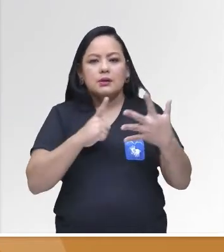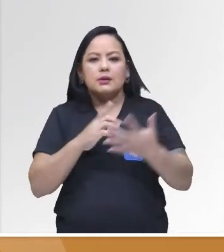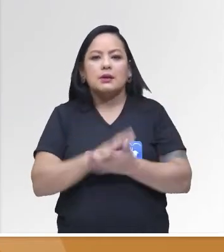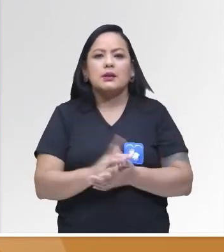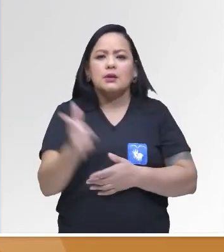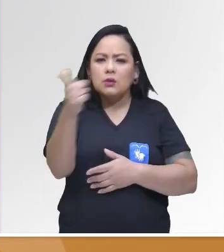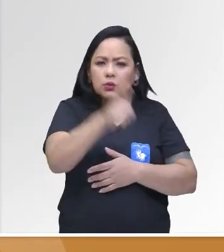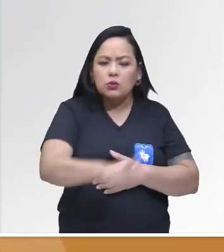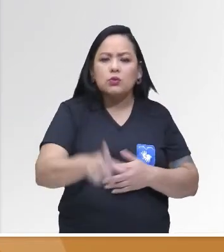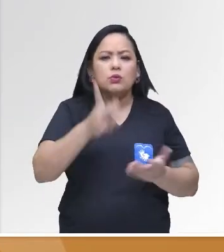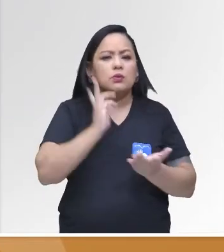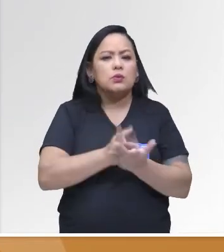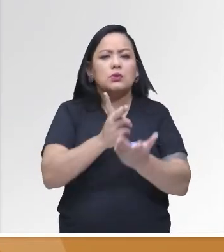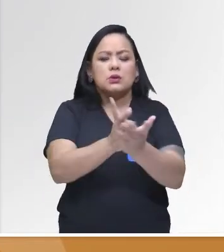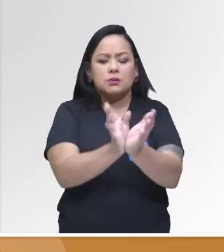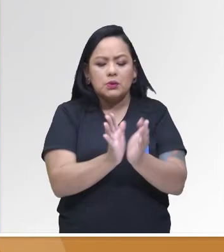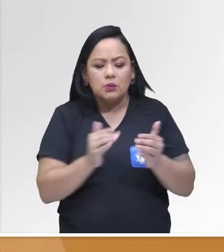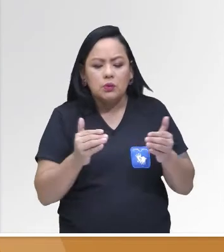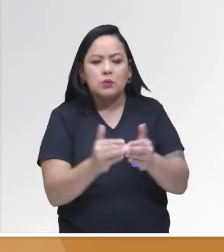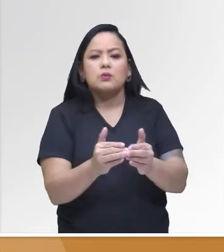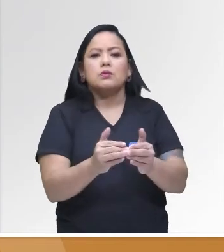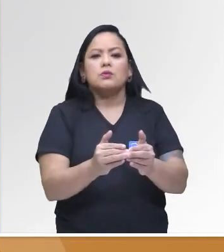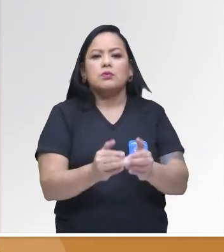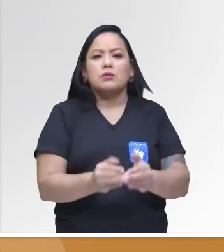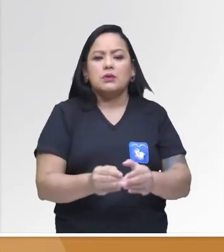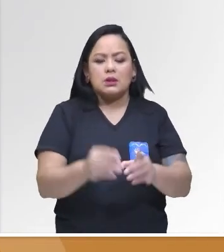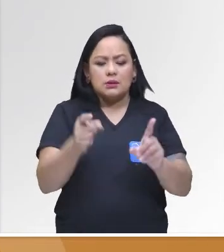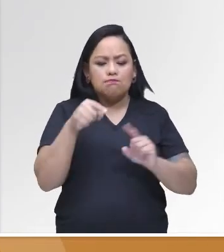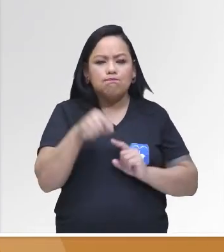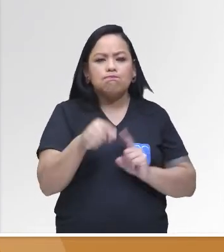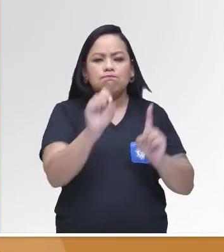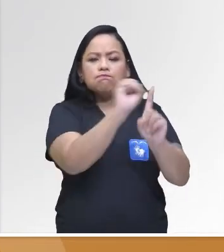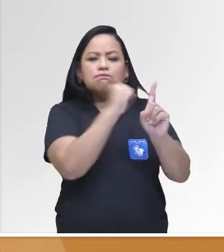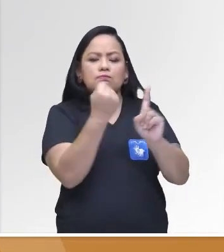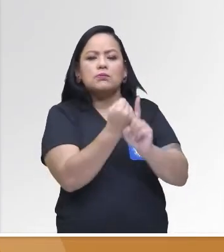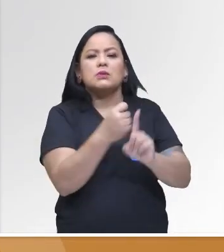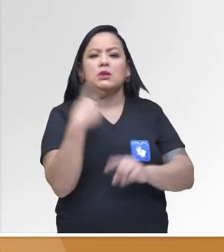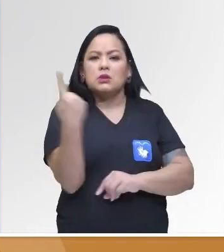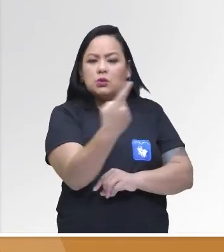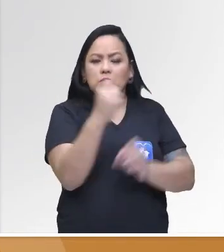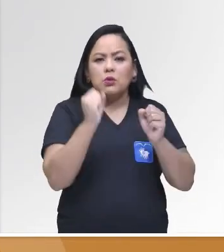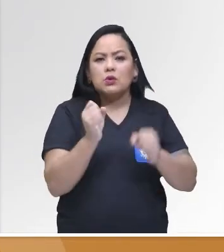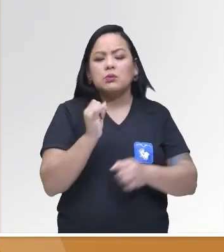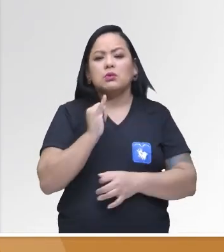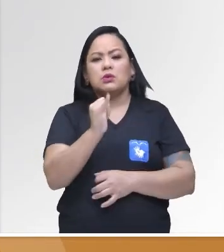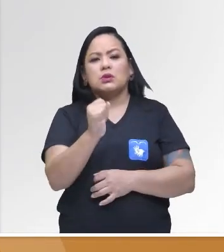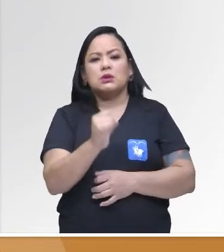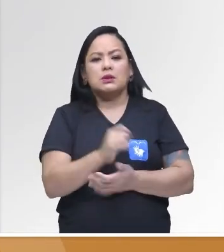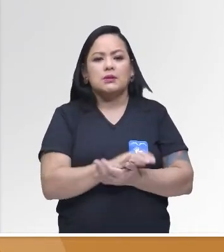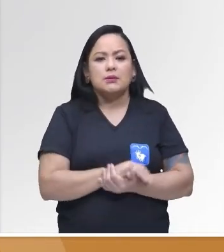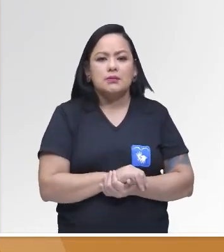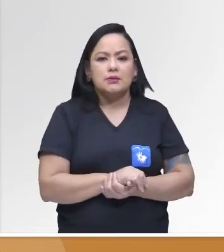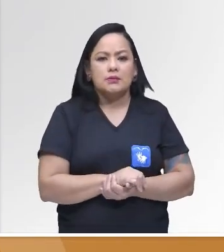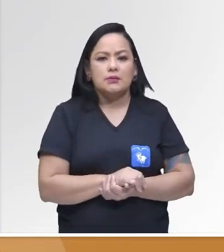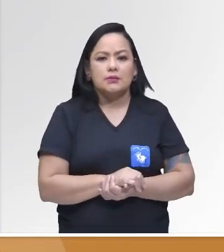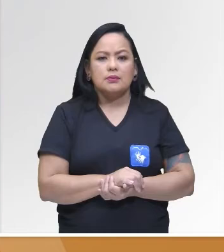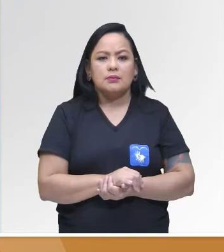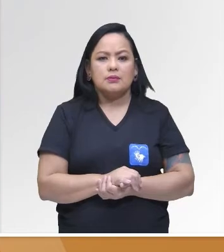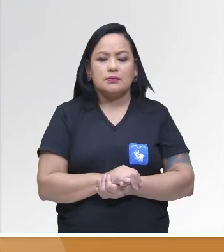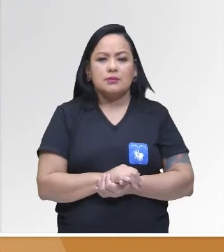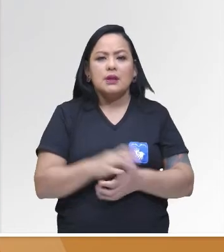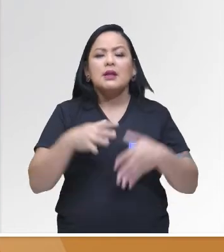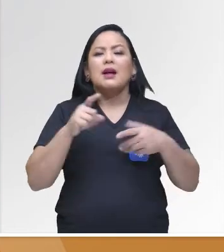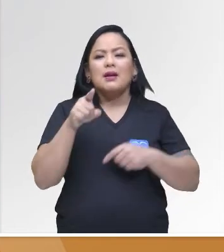fixam naquela comunidade, naquela sociedade e que nós podemos dizer quando vemos. Isso é